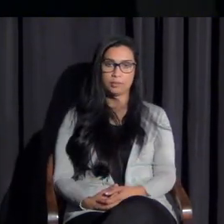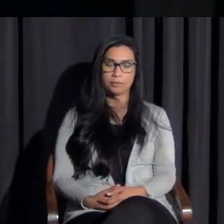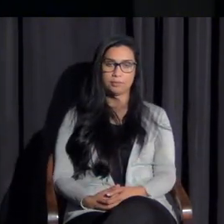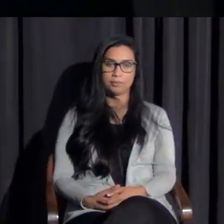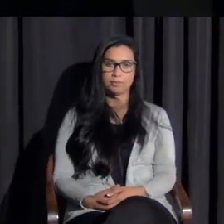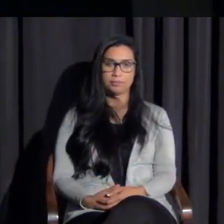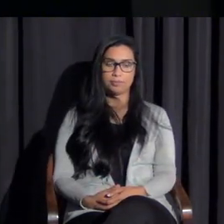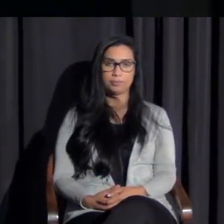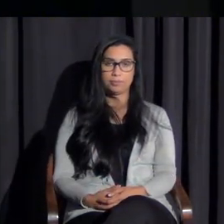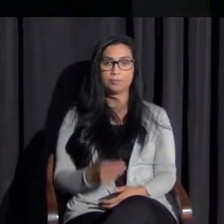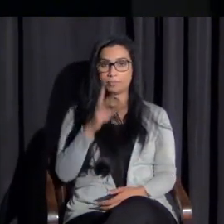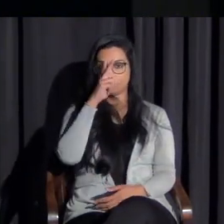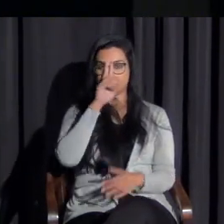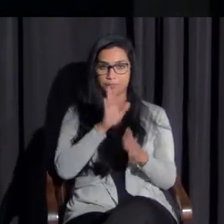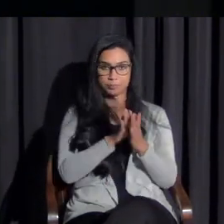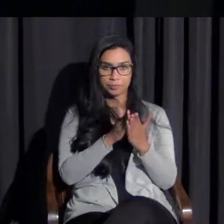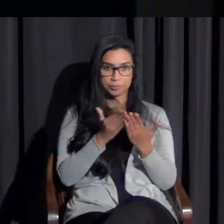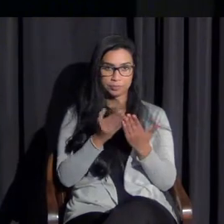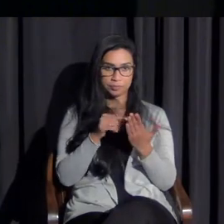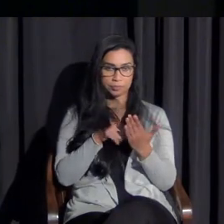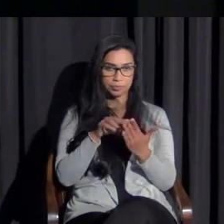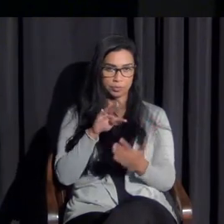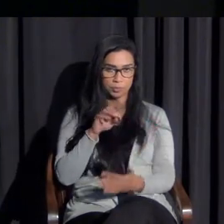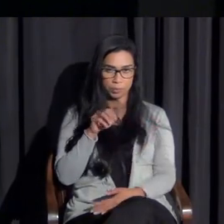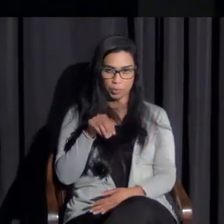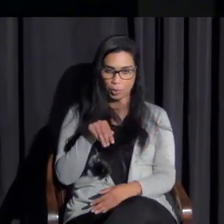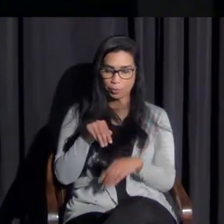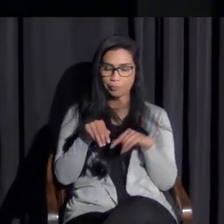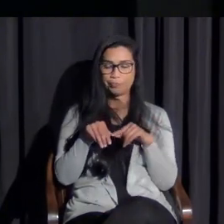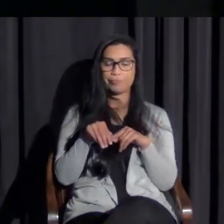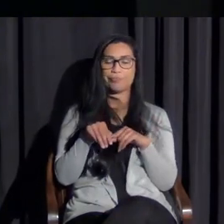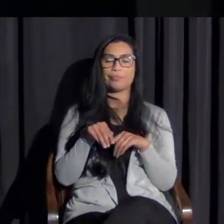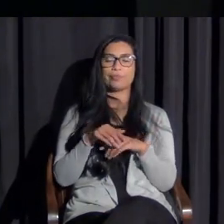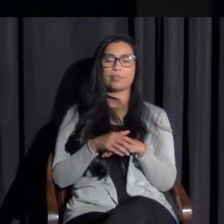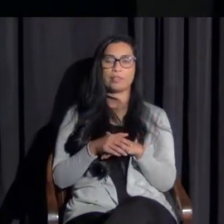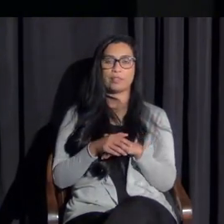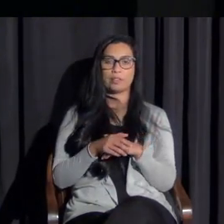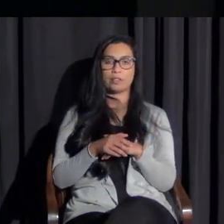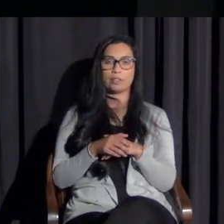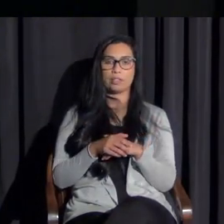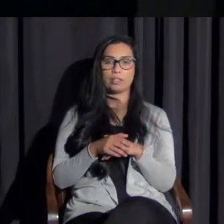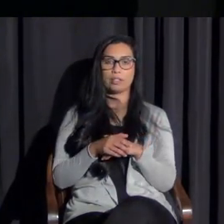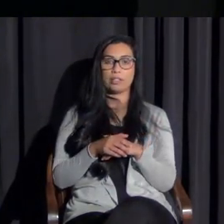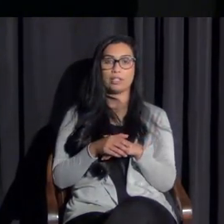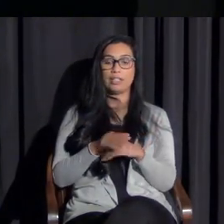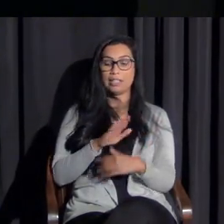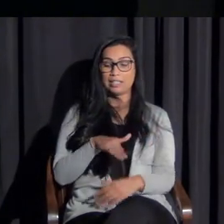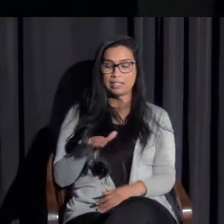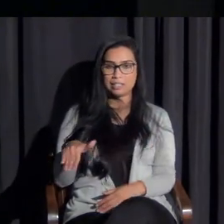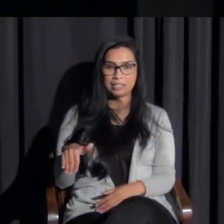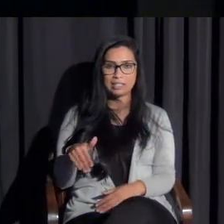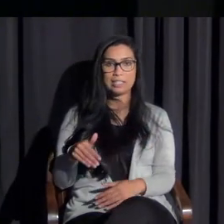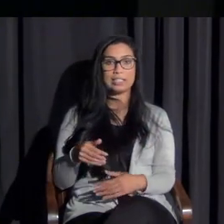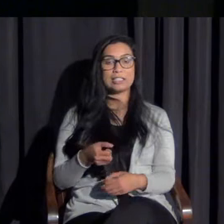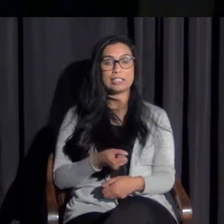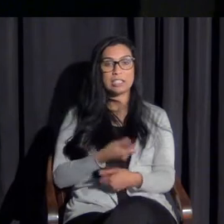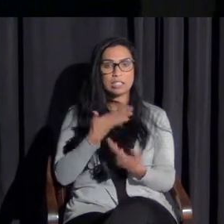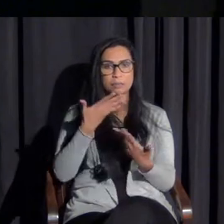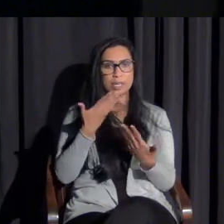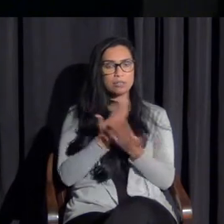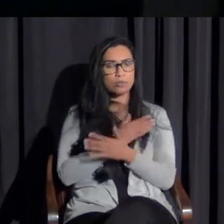do um dos livros, né, do Tonucci, que se chama, né, Quando as crianças dizem agora chega, né?